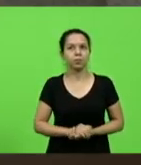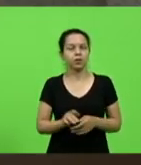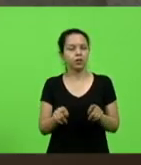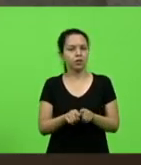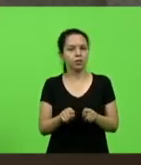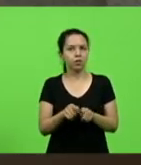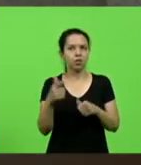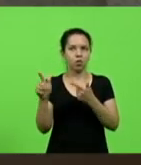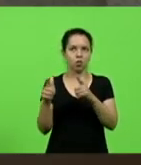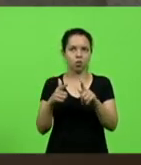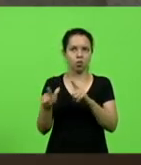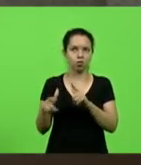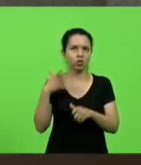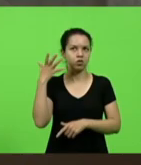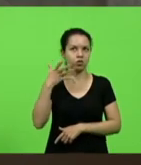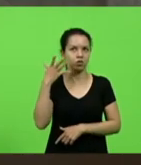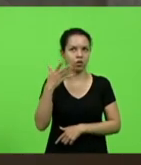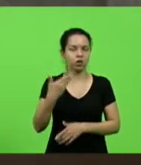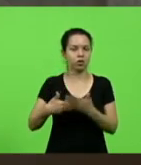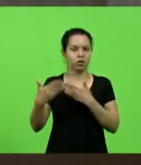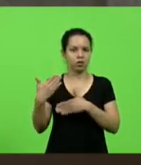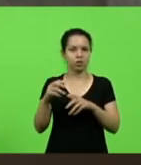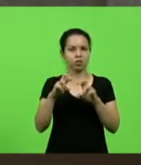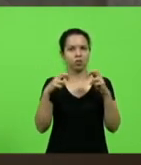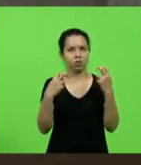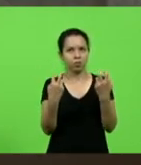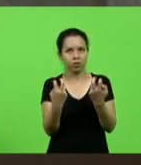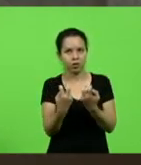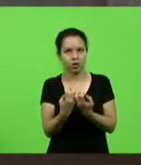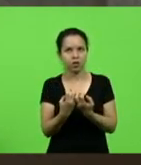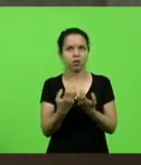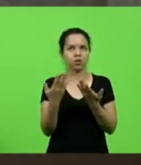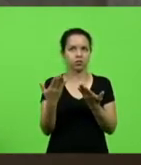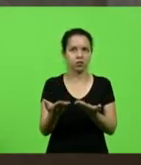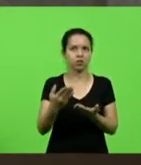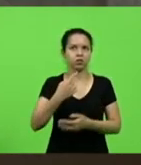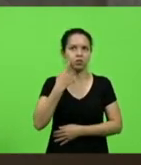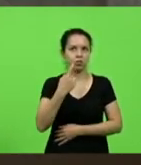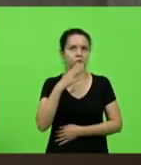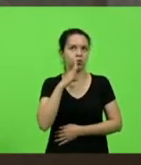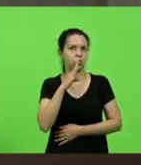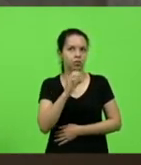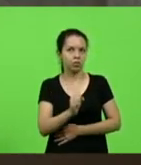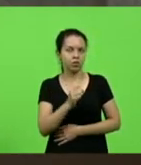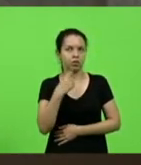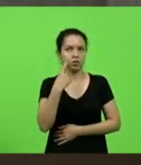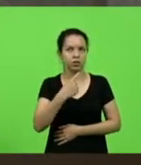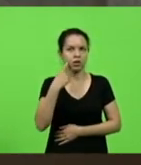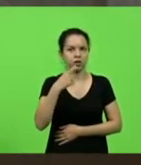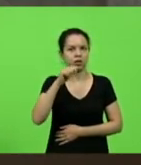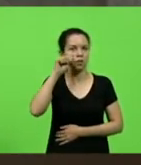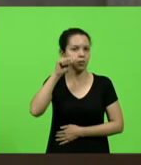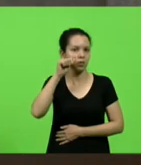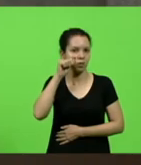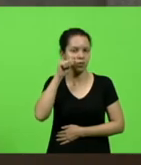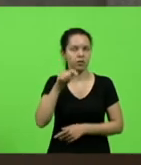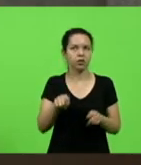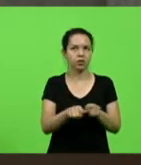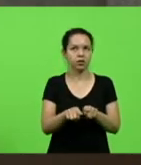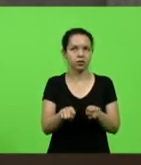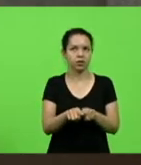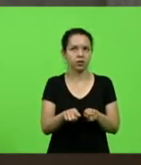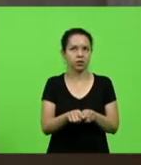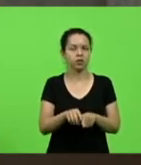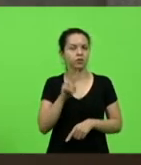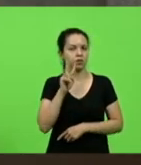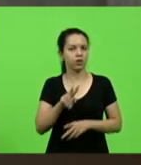que nós tivemos aqui anteriormente no plenário, ali tanto do deputado Bruno Souza, da deputada Ana Campanolo, vi também